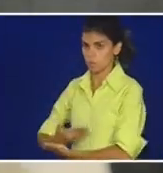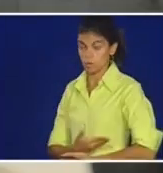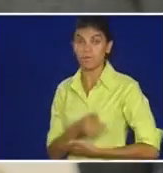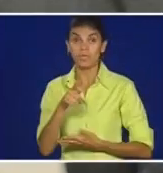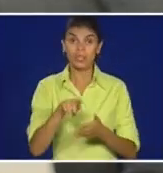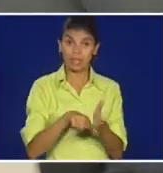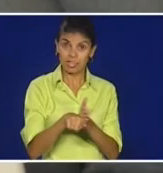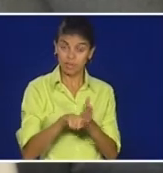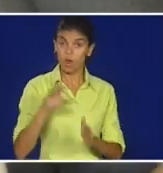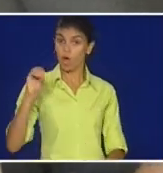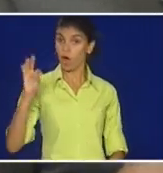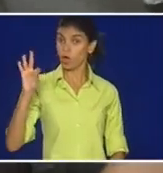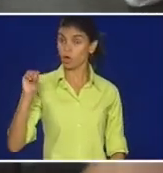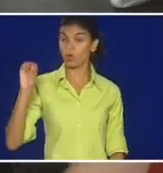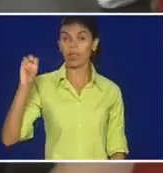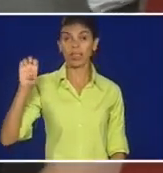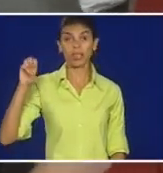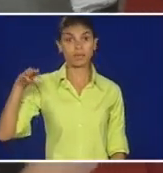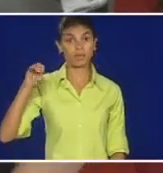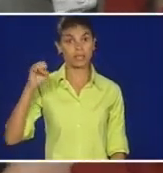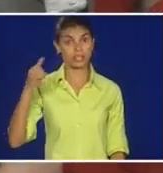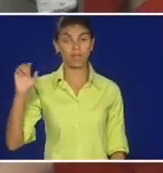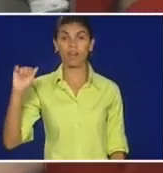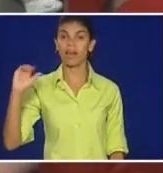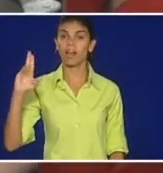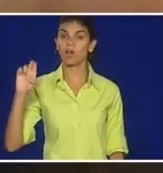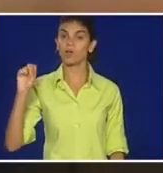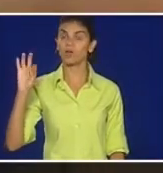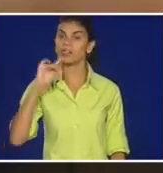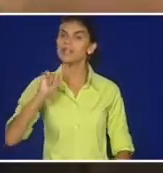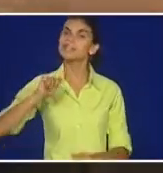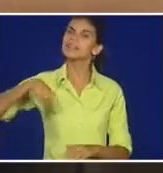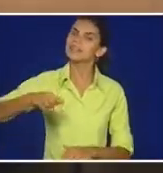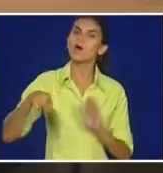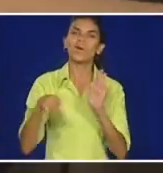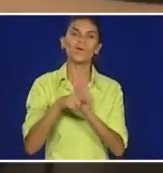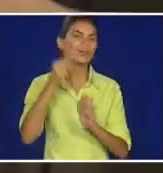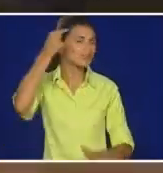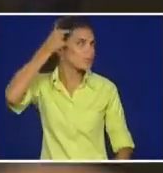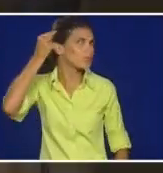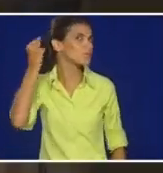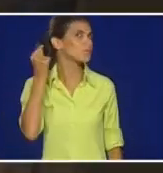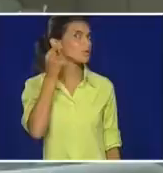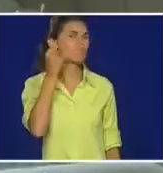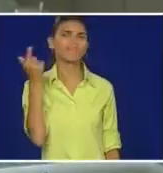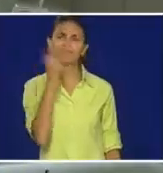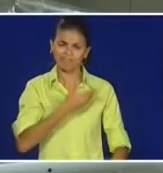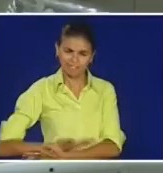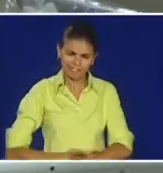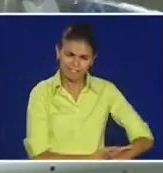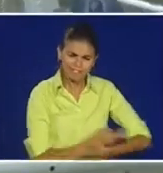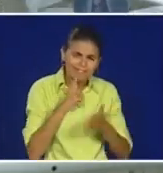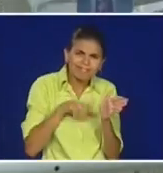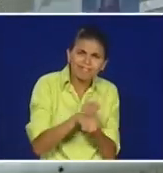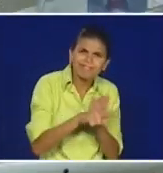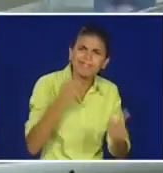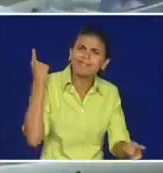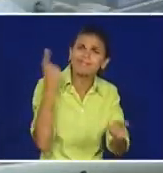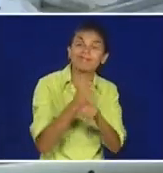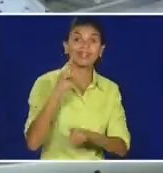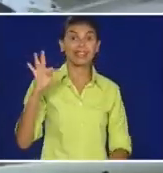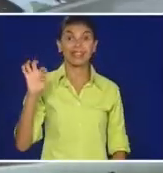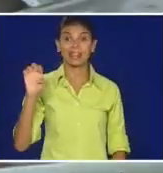precoce. O exame de otoemissão acústica, também conhecido como teste da orelhinha, é aplicado nos